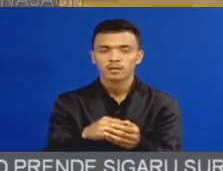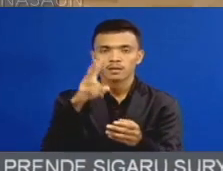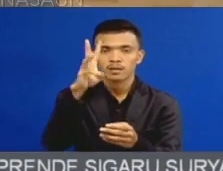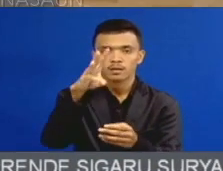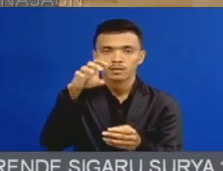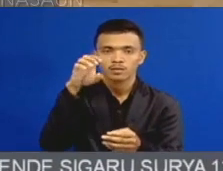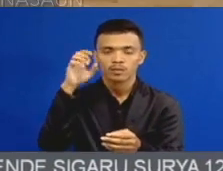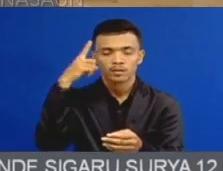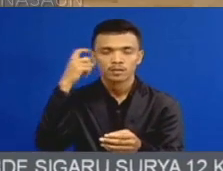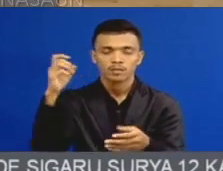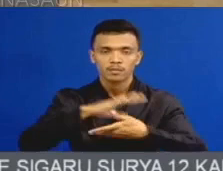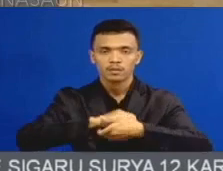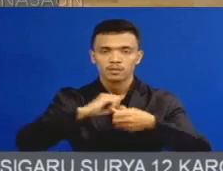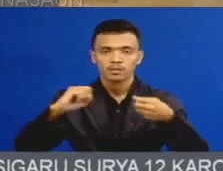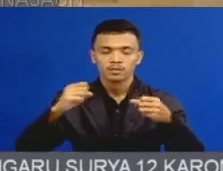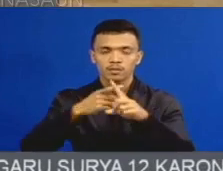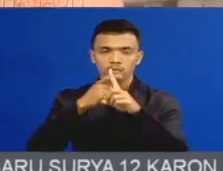resting, também estrago susimota.